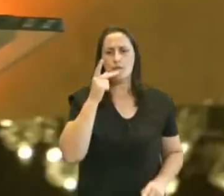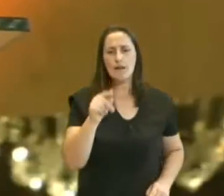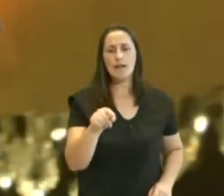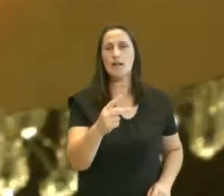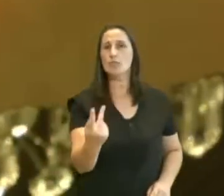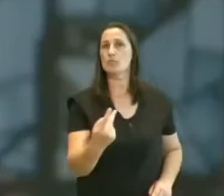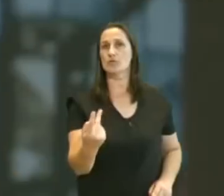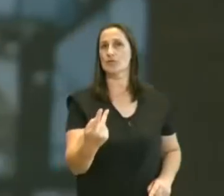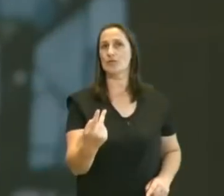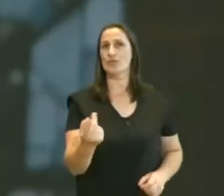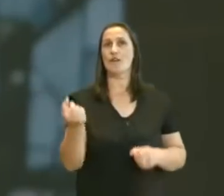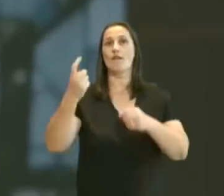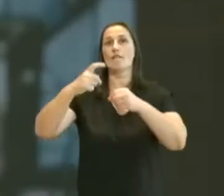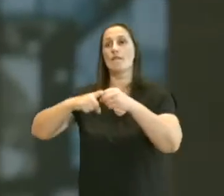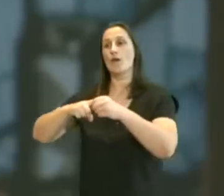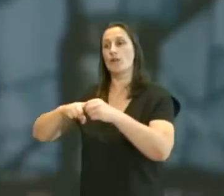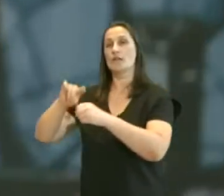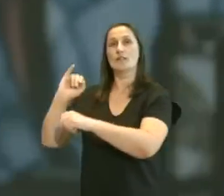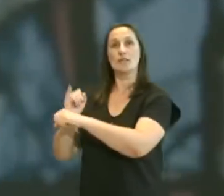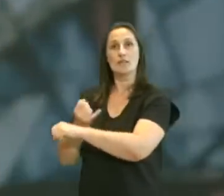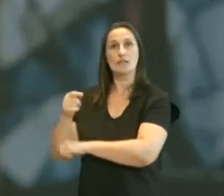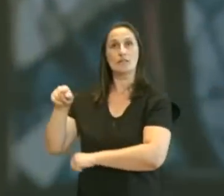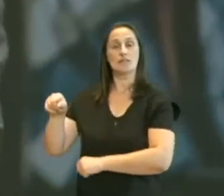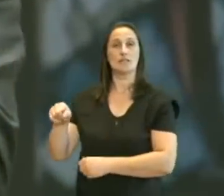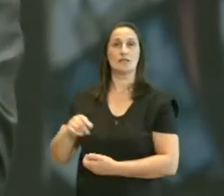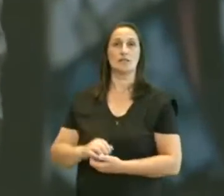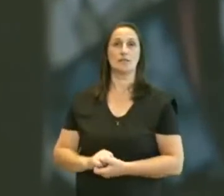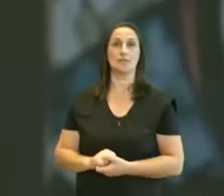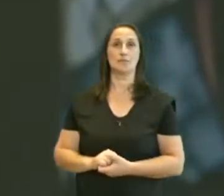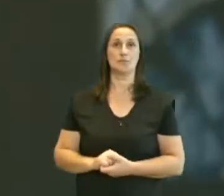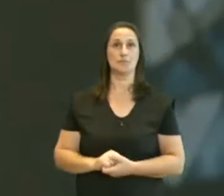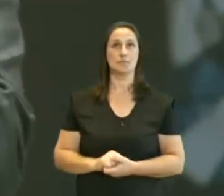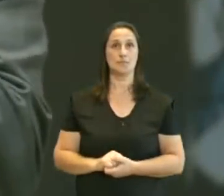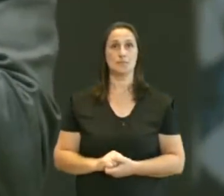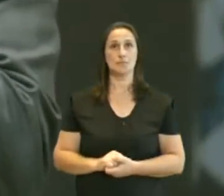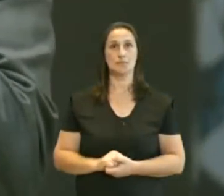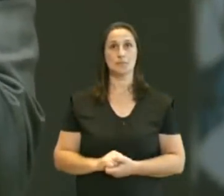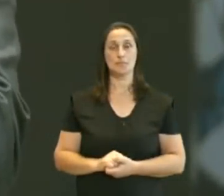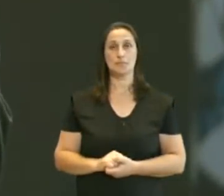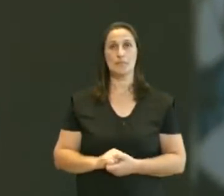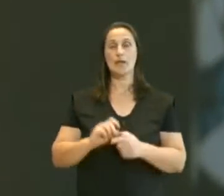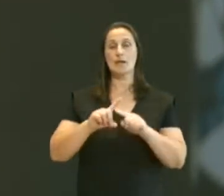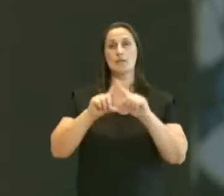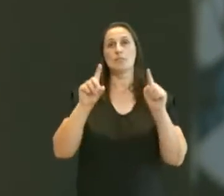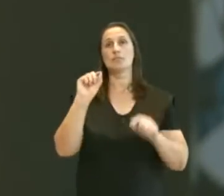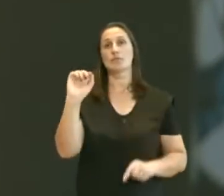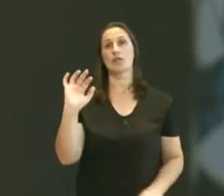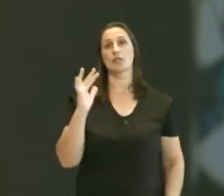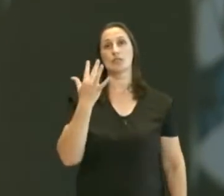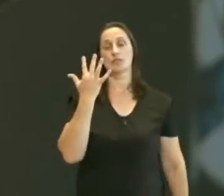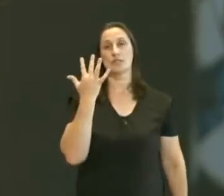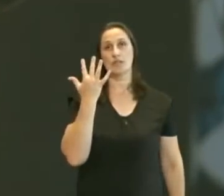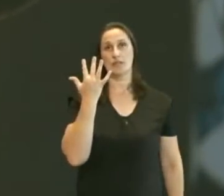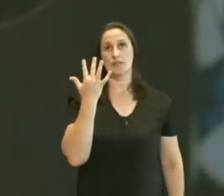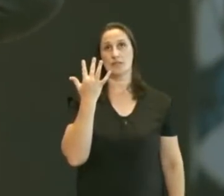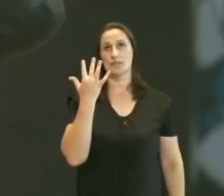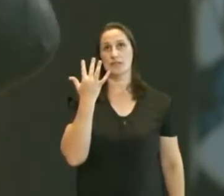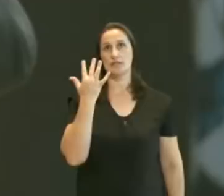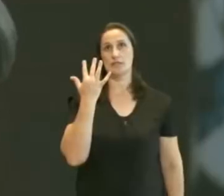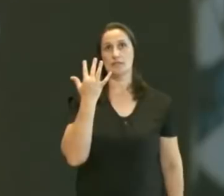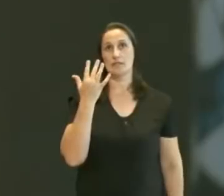Jerusalém. Mas o que acontece é que